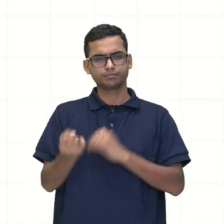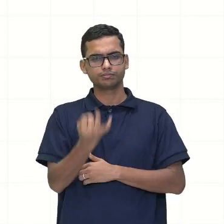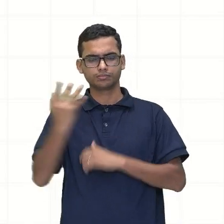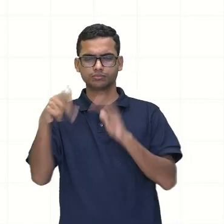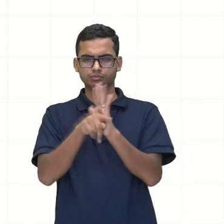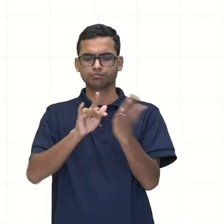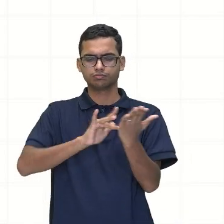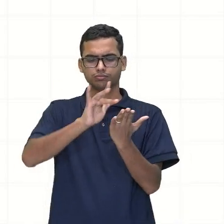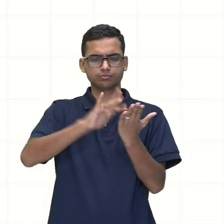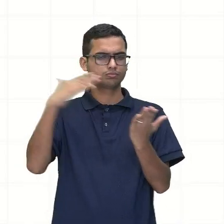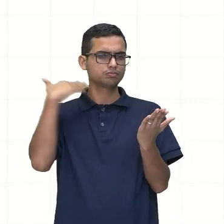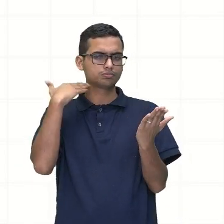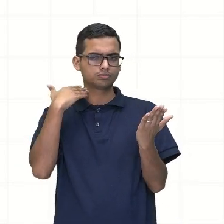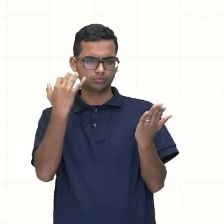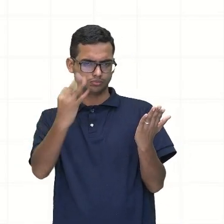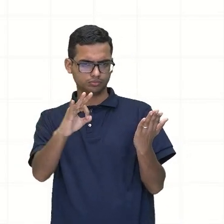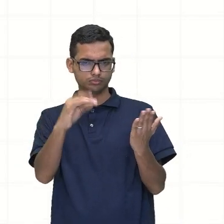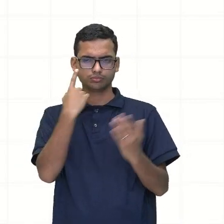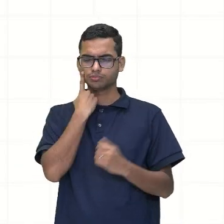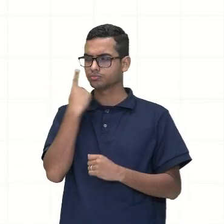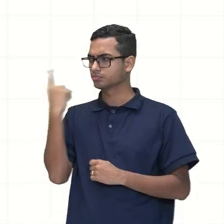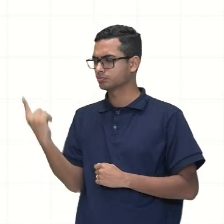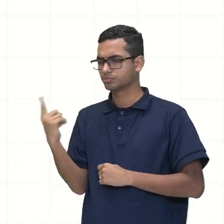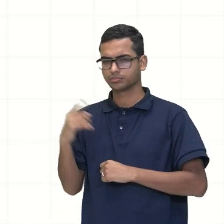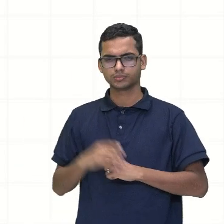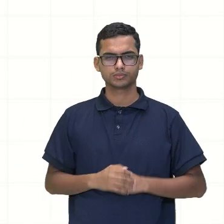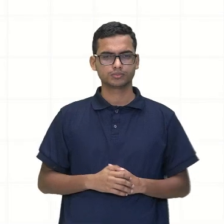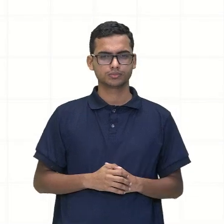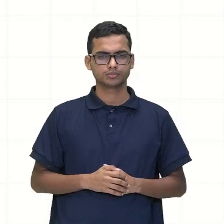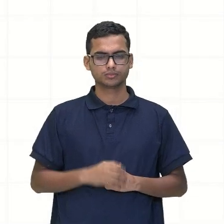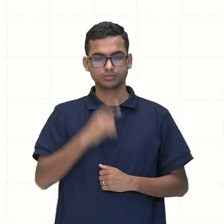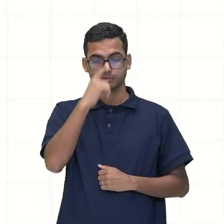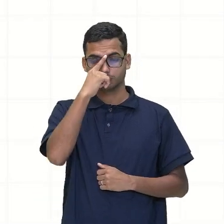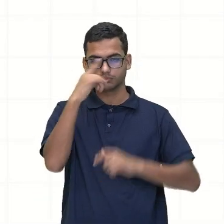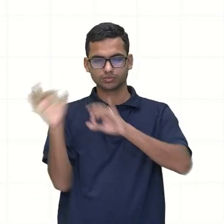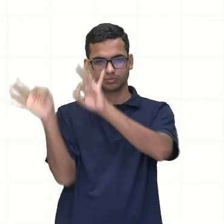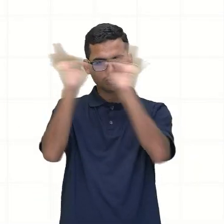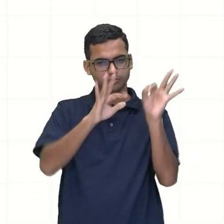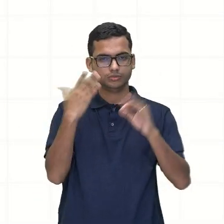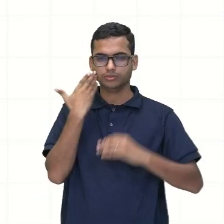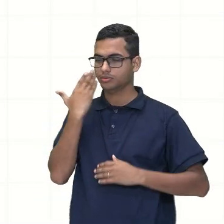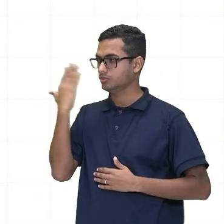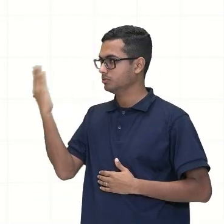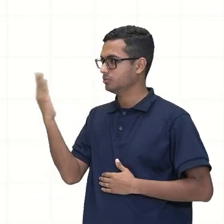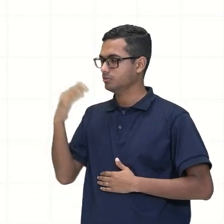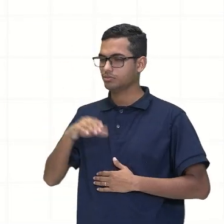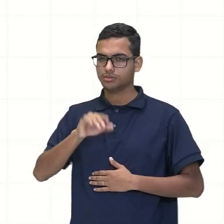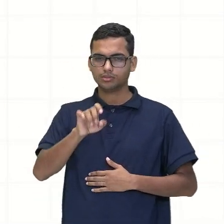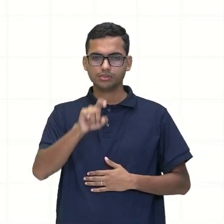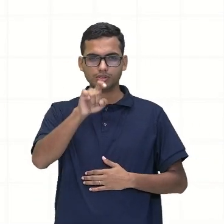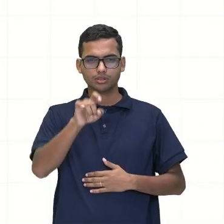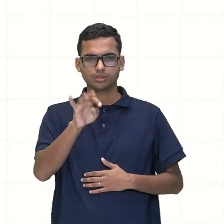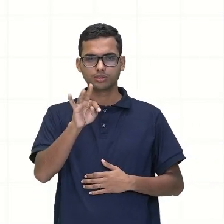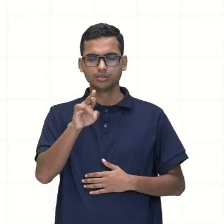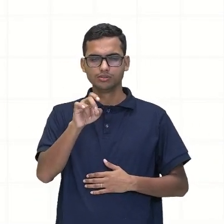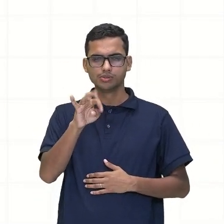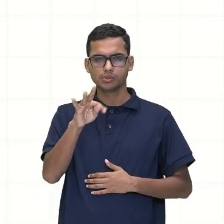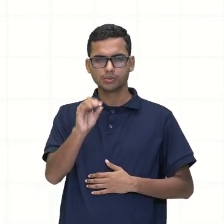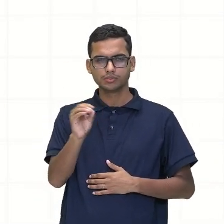eu saquei, tá? Então acompanha aqui, ó, um extrato de uma